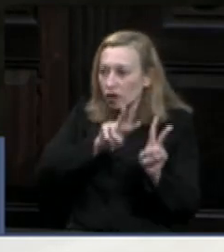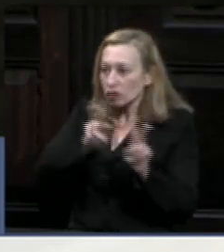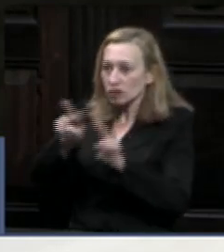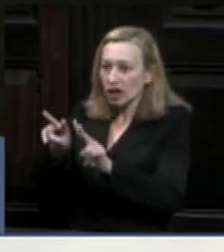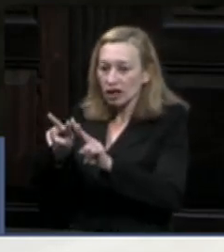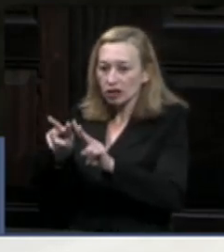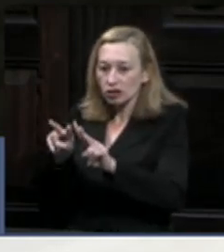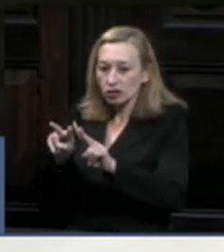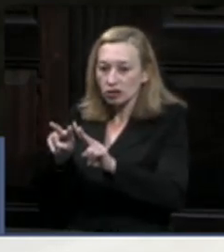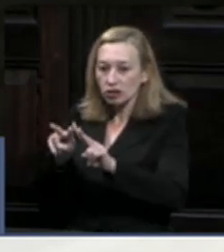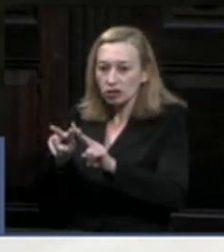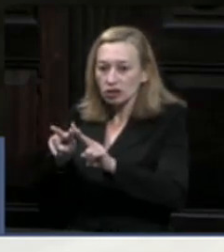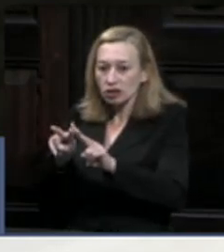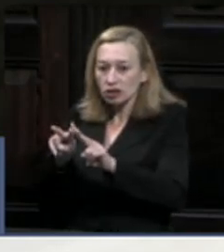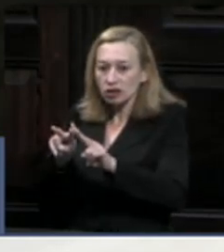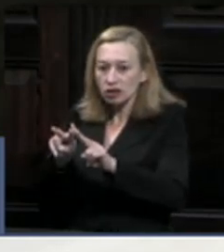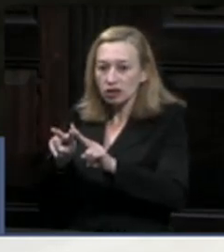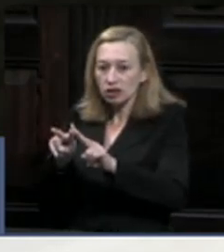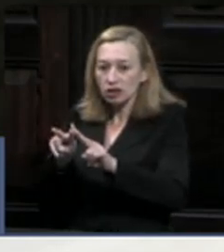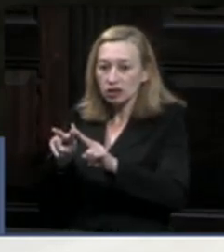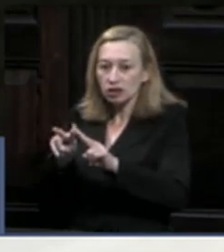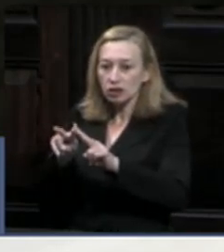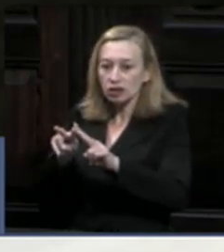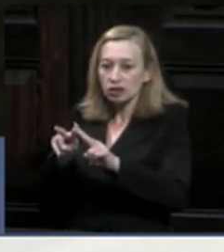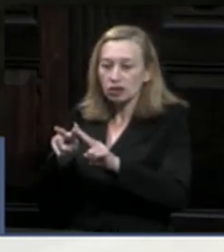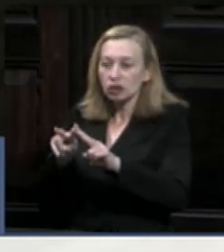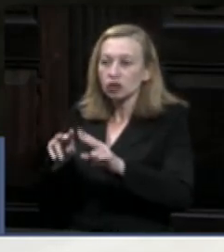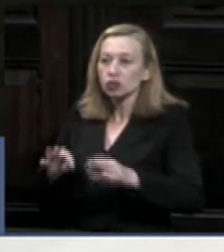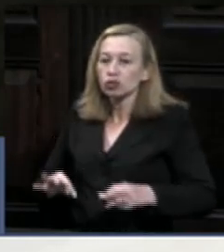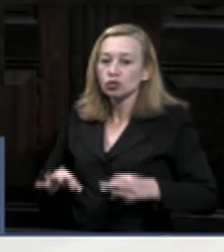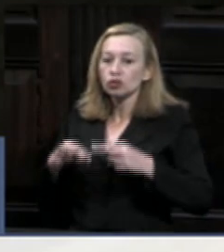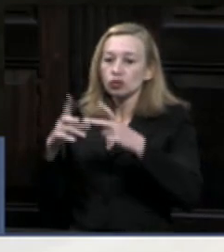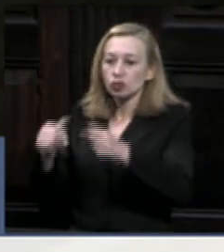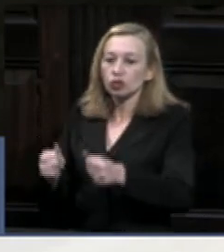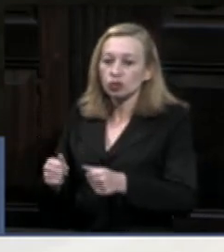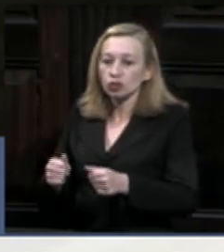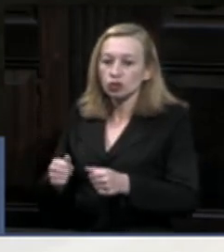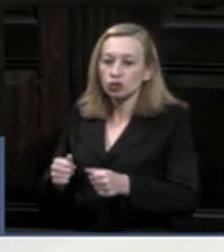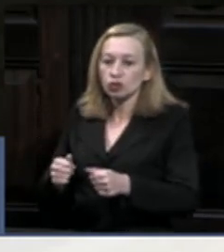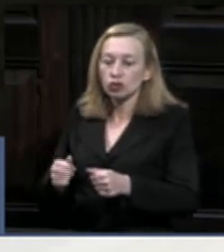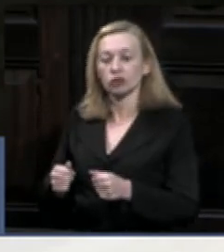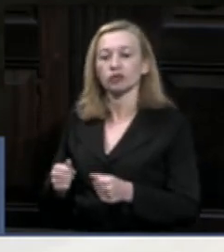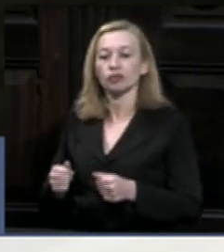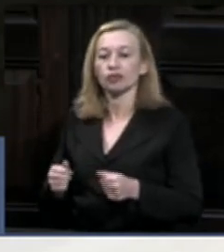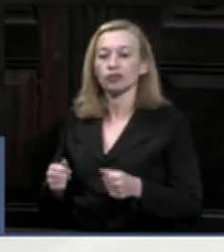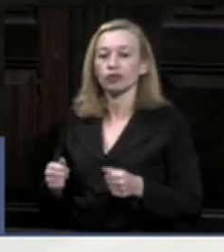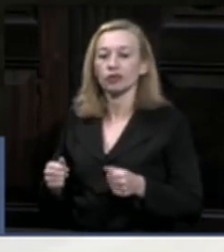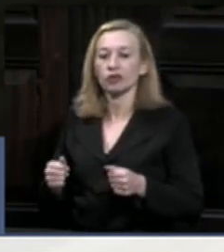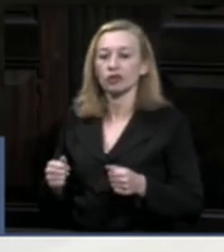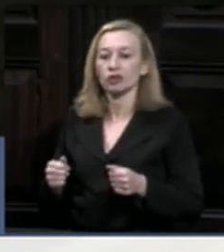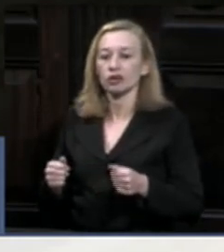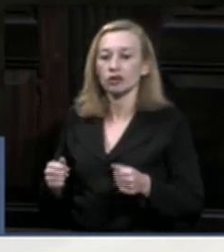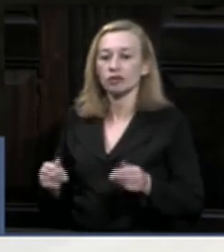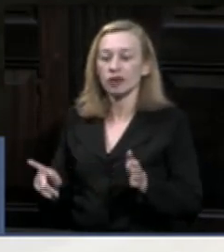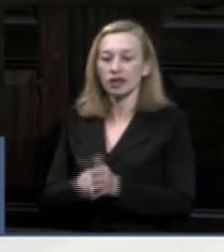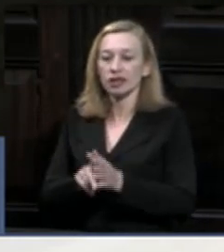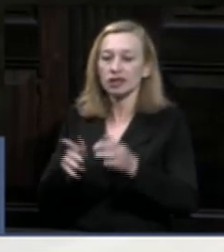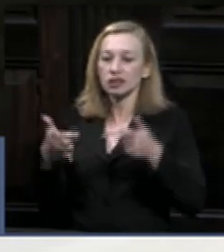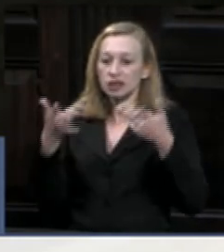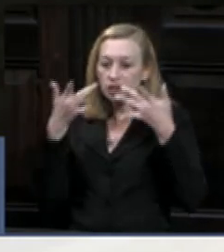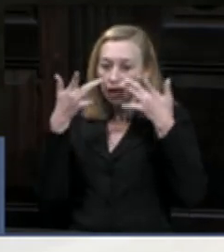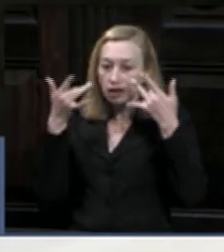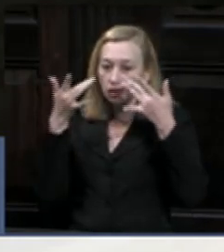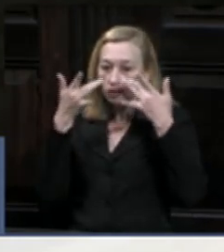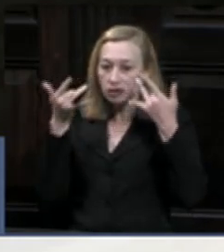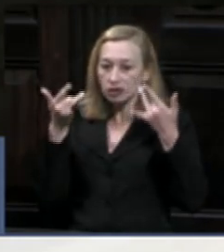culturais artísticas e de seda e aldeia arcozelo experimento maior